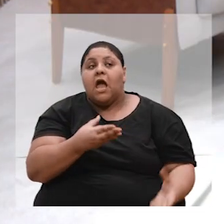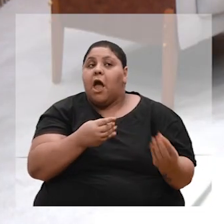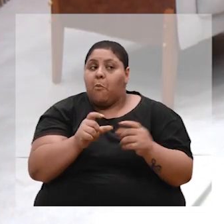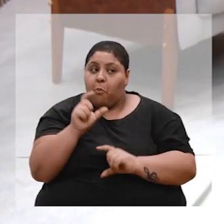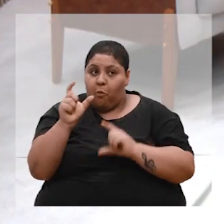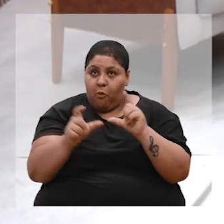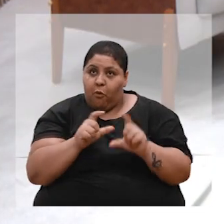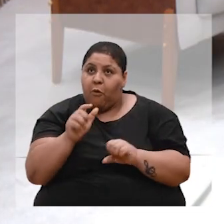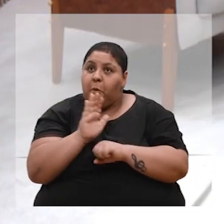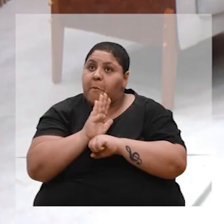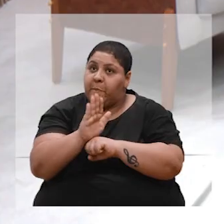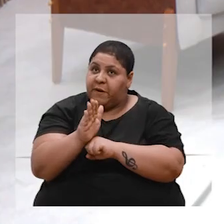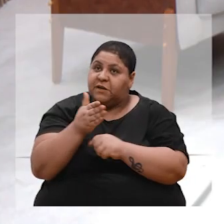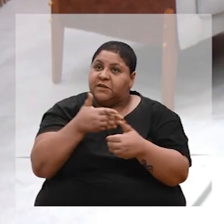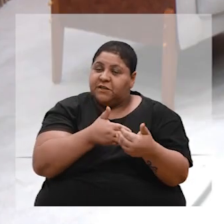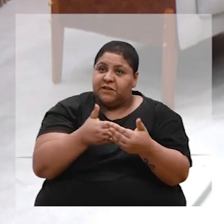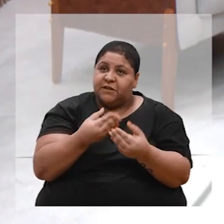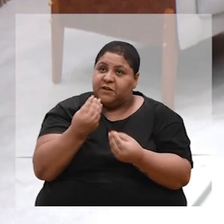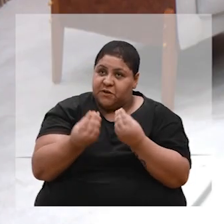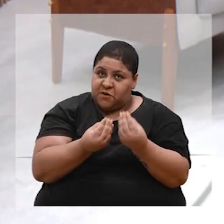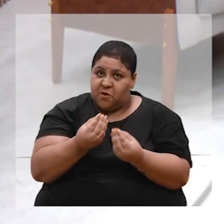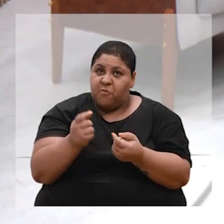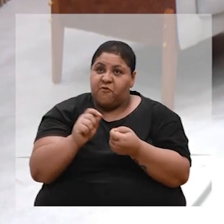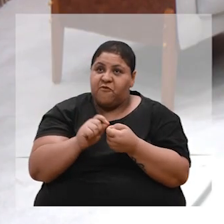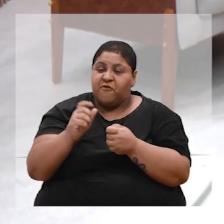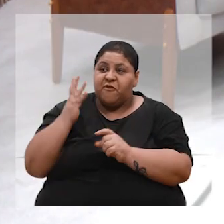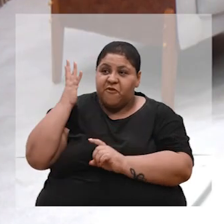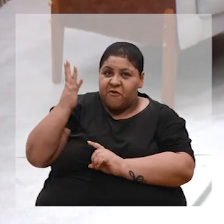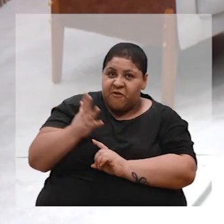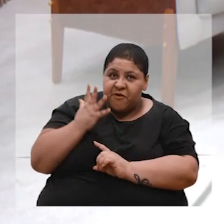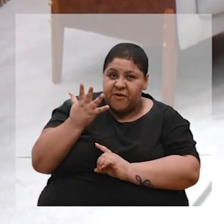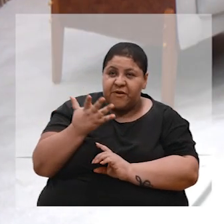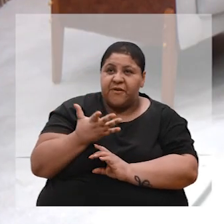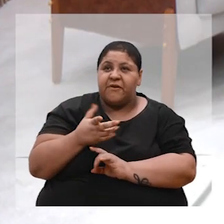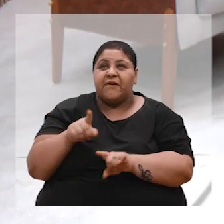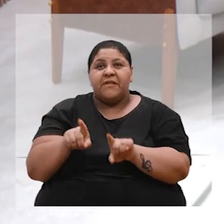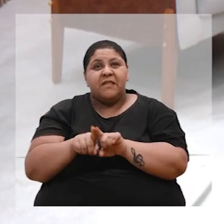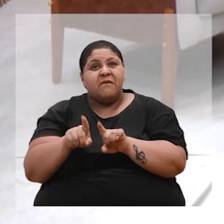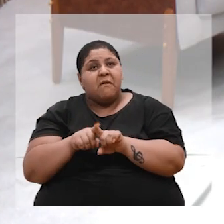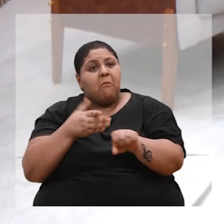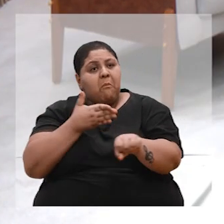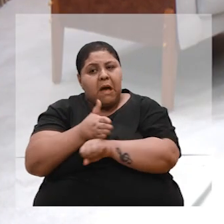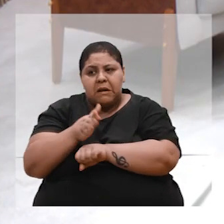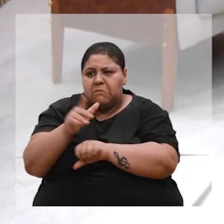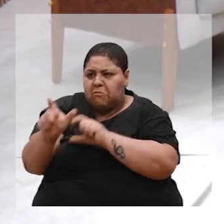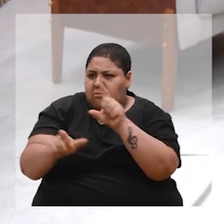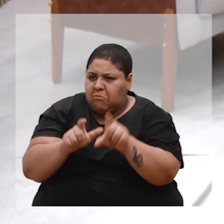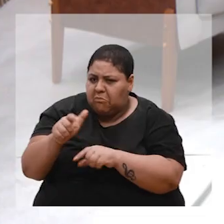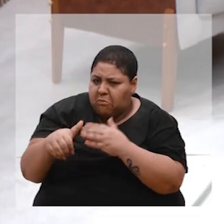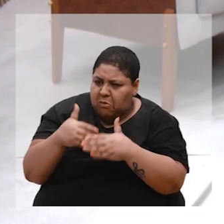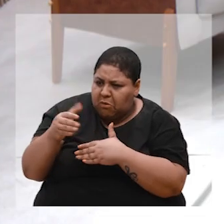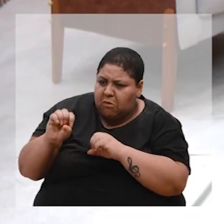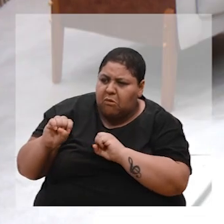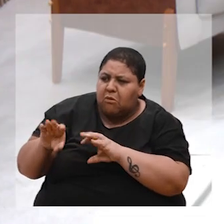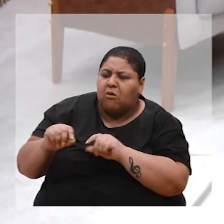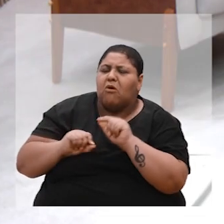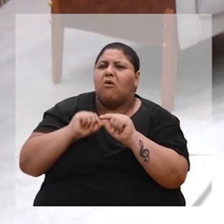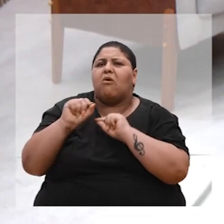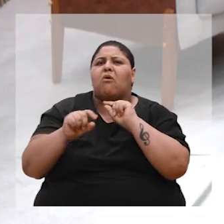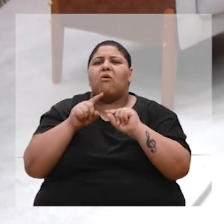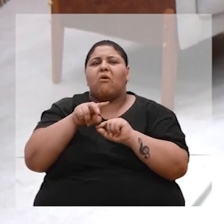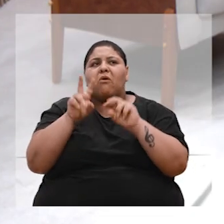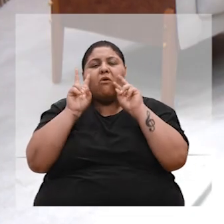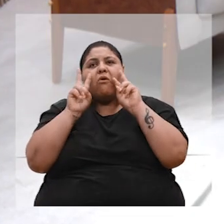Flávia, é muita gente para ajudar a instruir, assim como fez o Congresso, é muita gente envolvida nesse processo educativo.